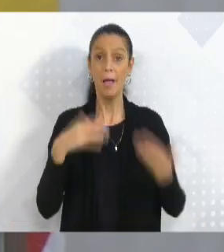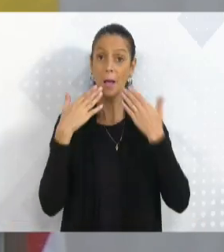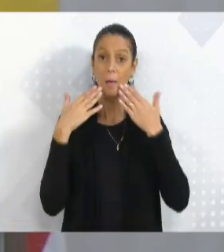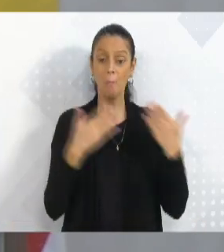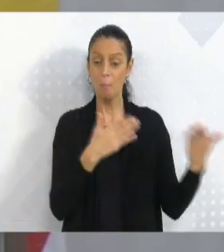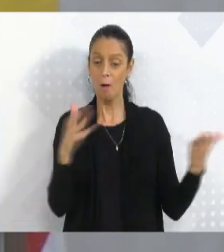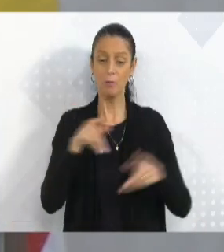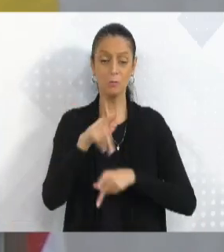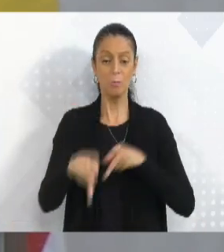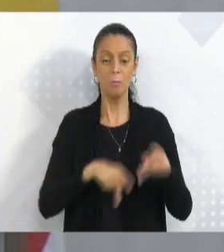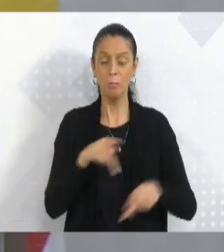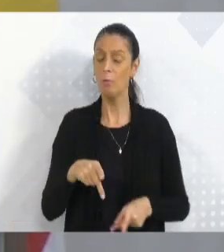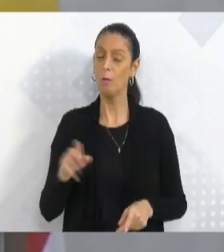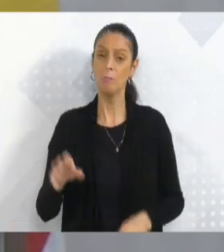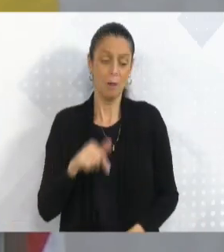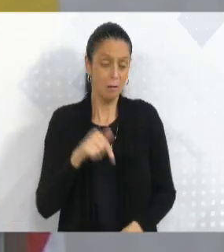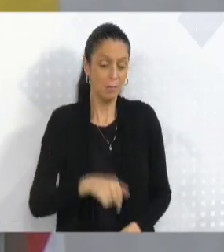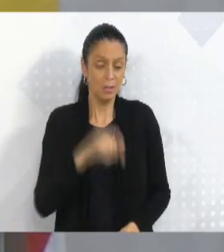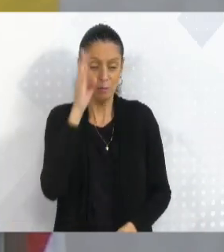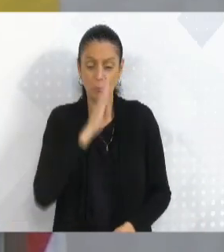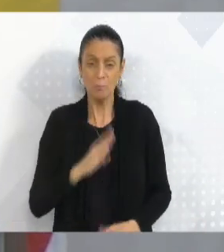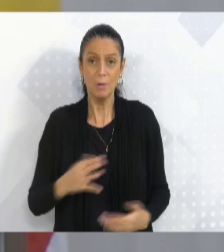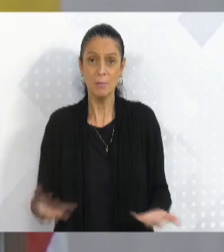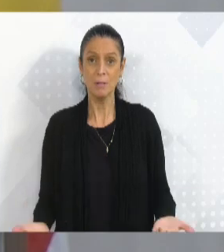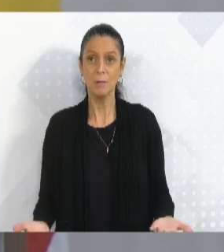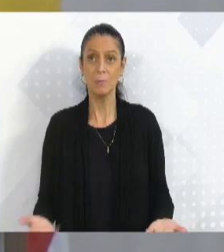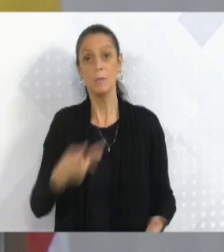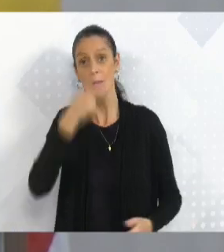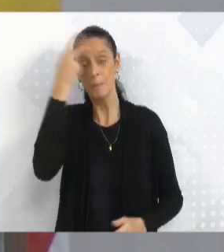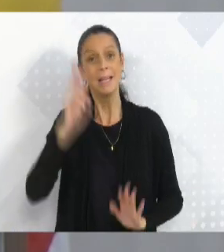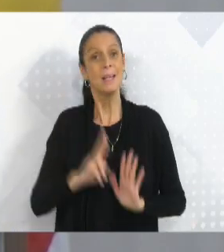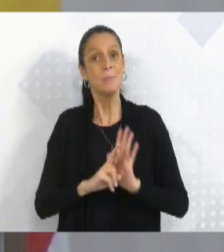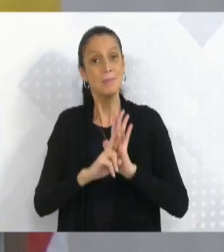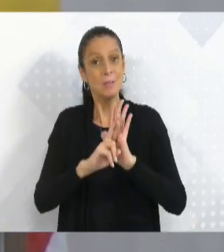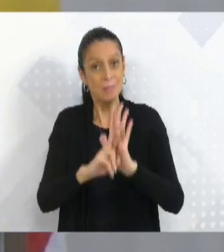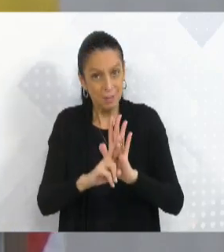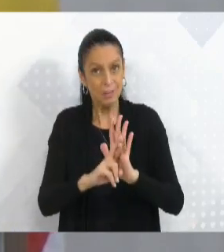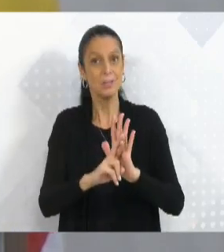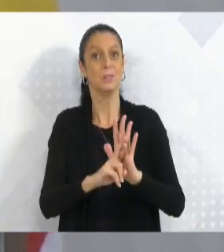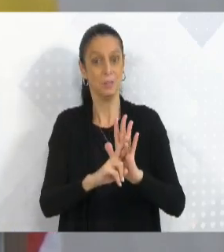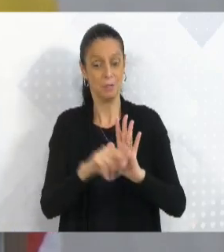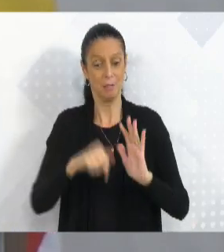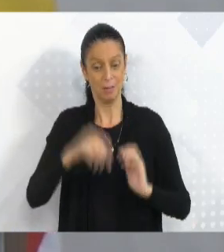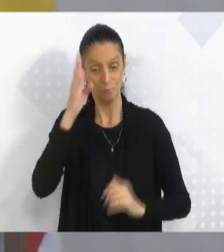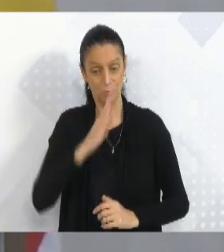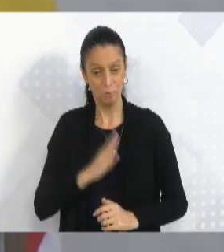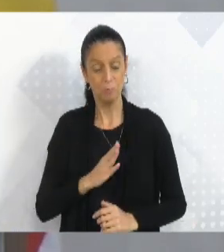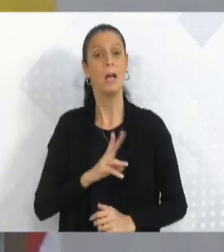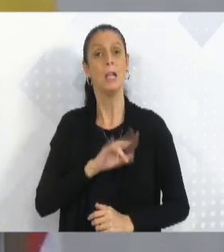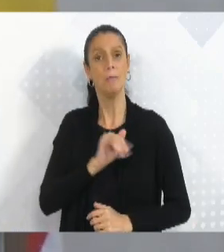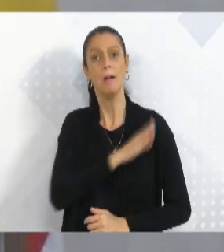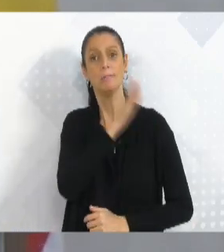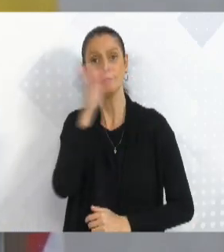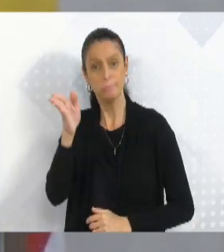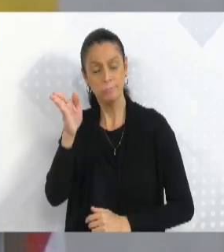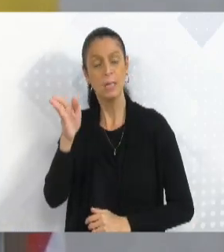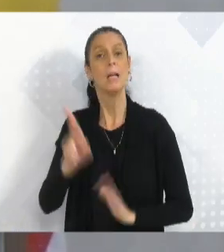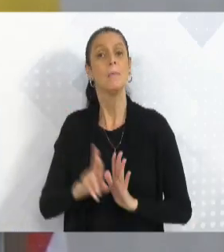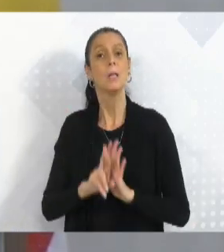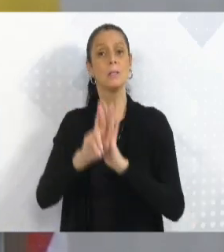nossa população brasileira seu reflexo do representante que está lá representando nós trabalhadores que estão aí